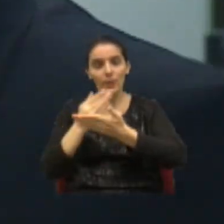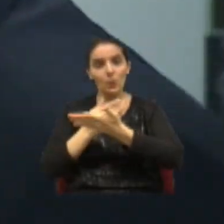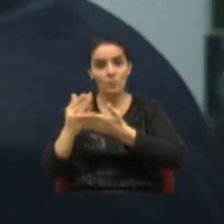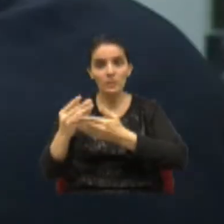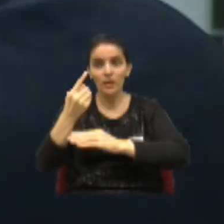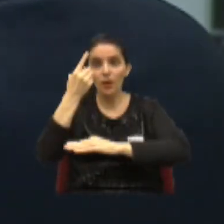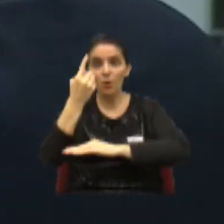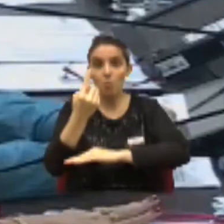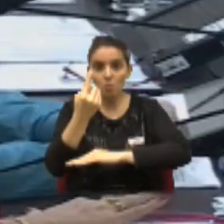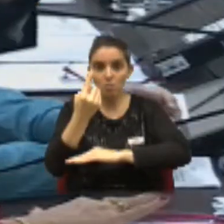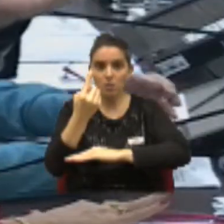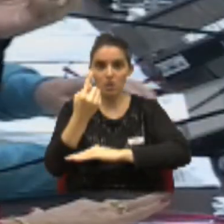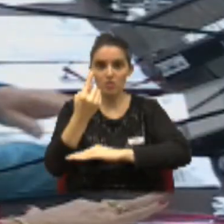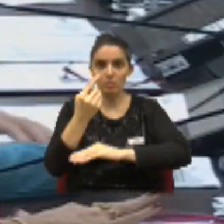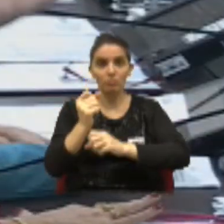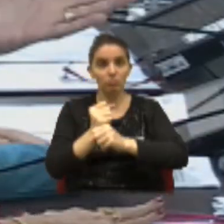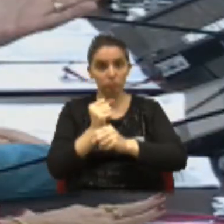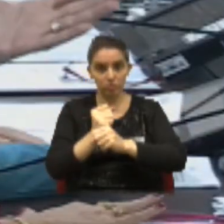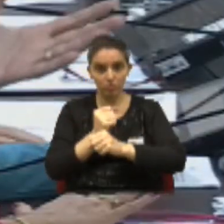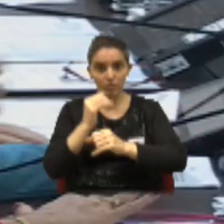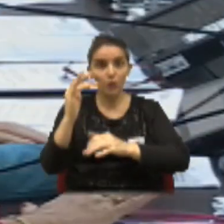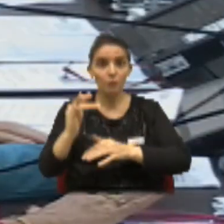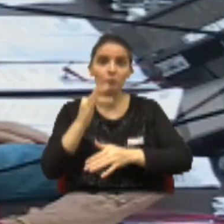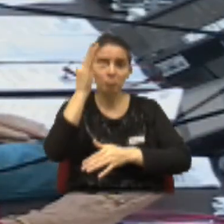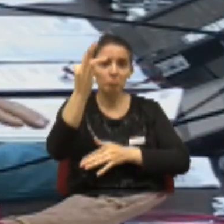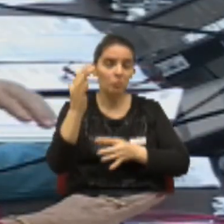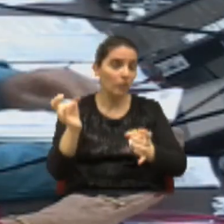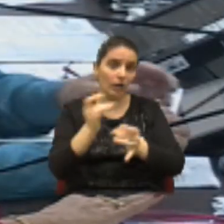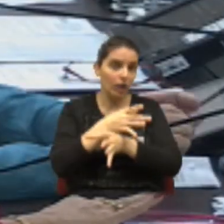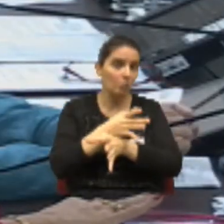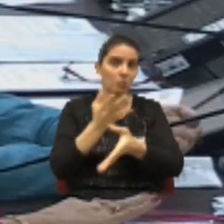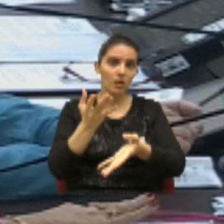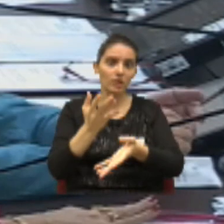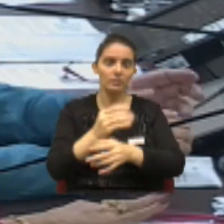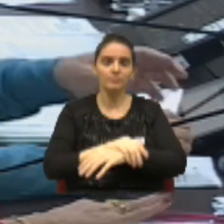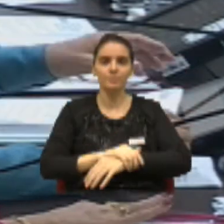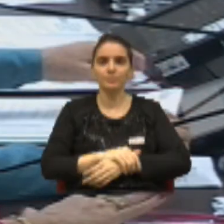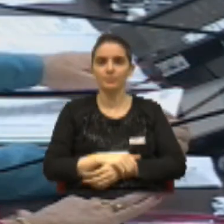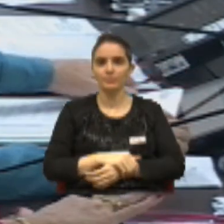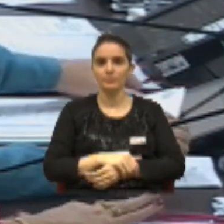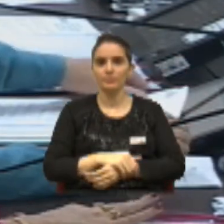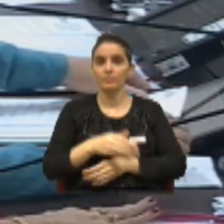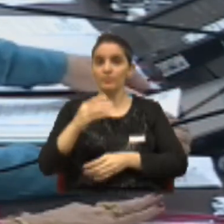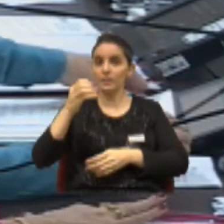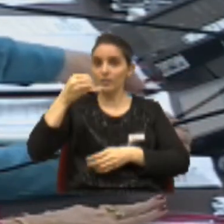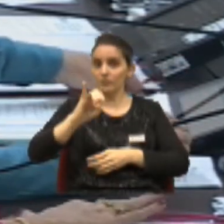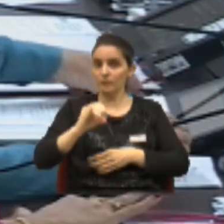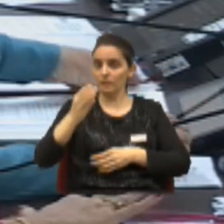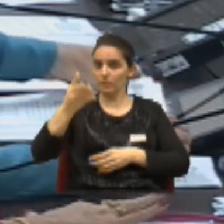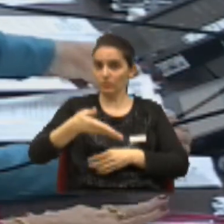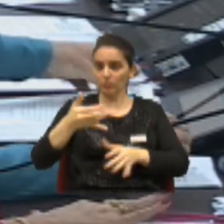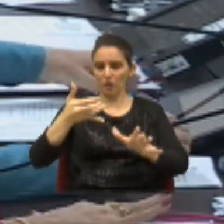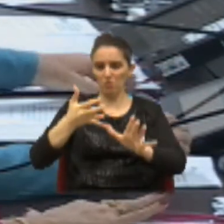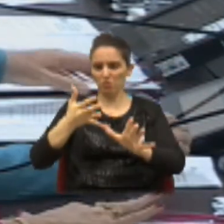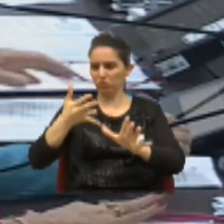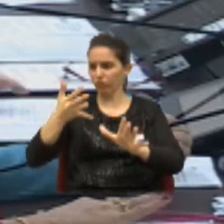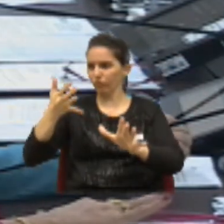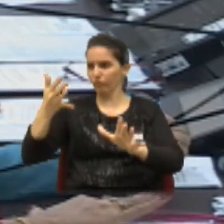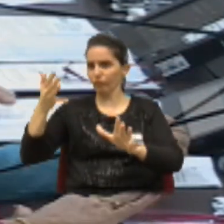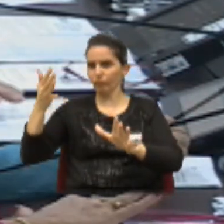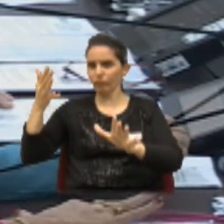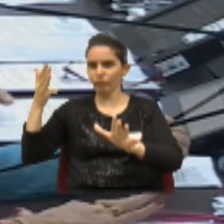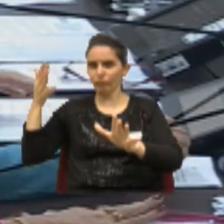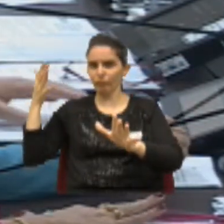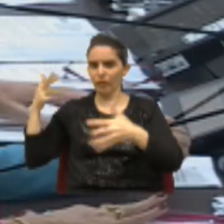que seja por ano, vai chegar uma hora que vai terminar o que precisa ser feito. Se a gente hoje tem uma fila enorme nas